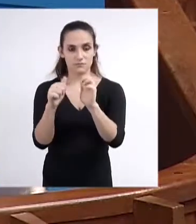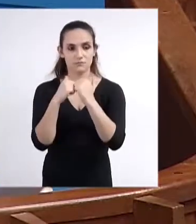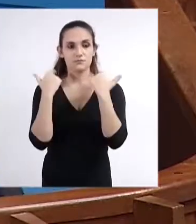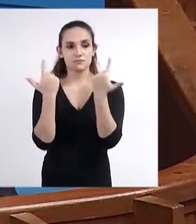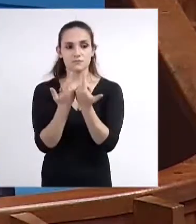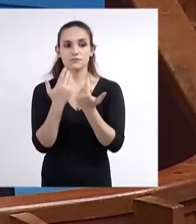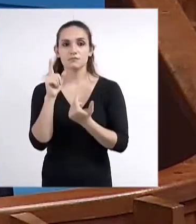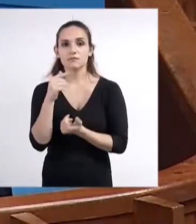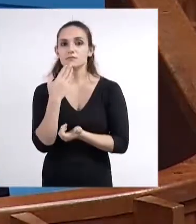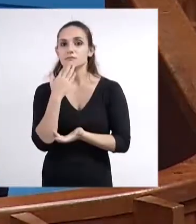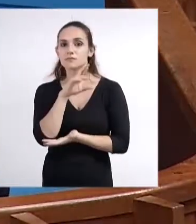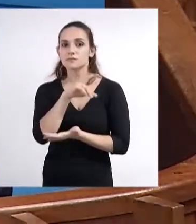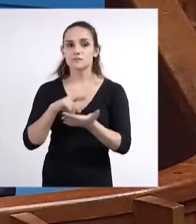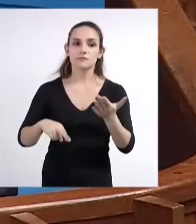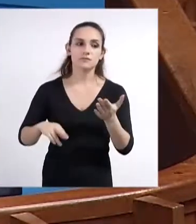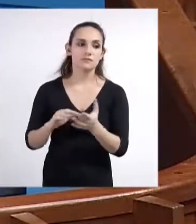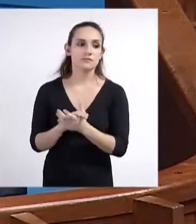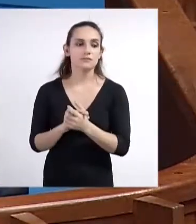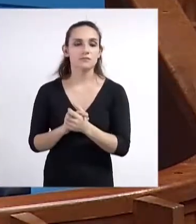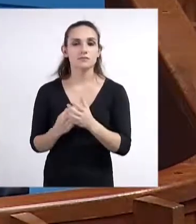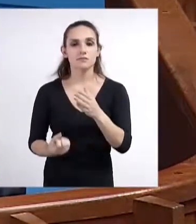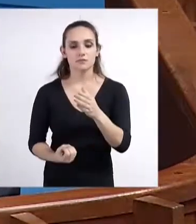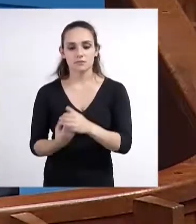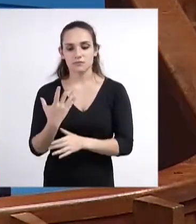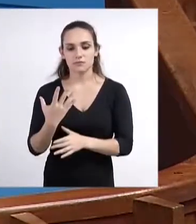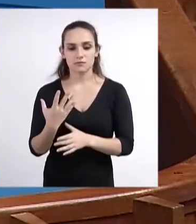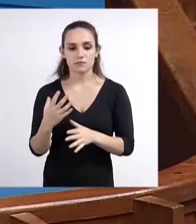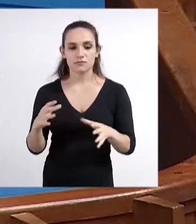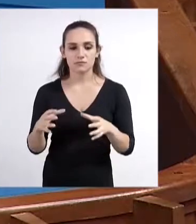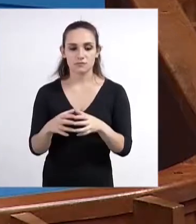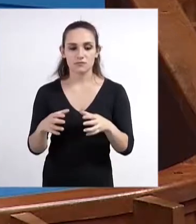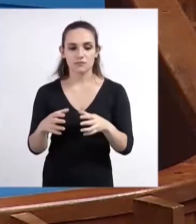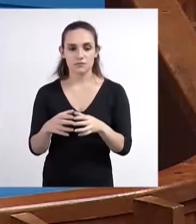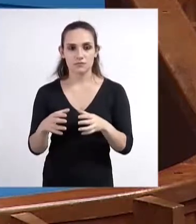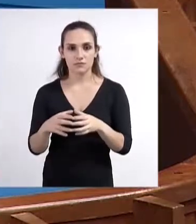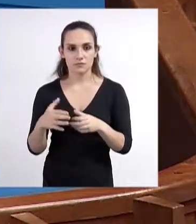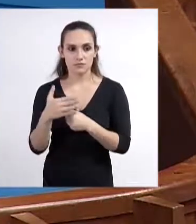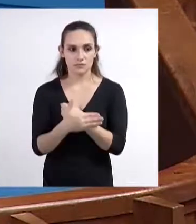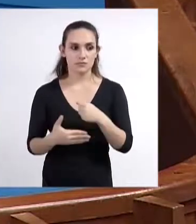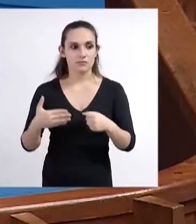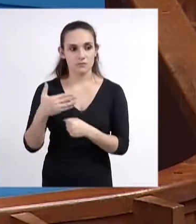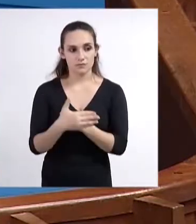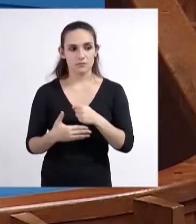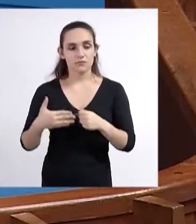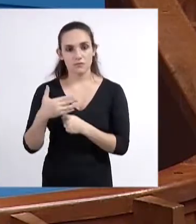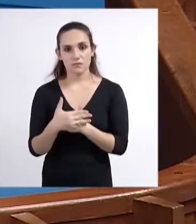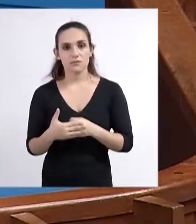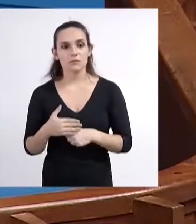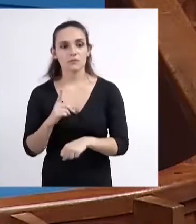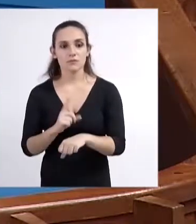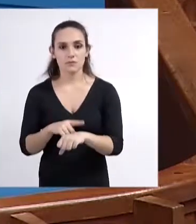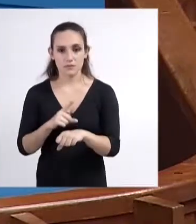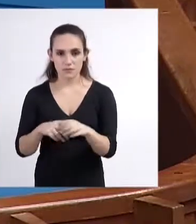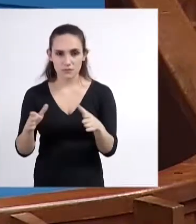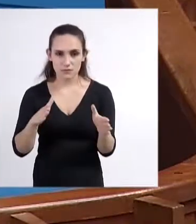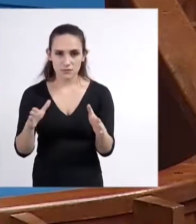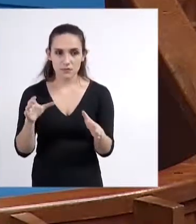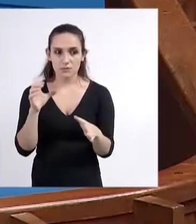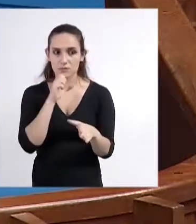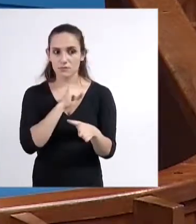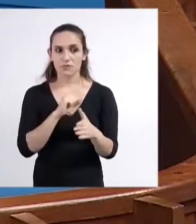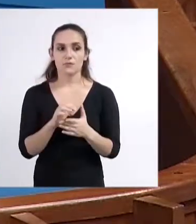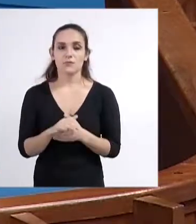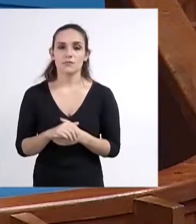o requerimento para a criação da Frente Parlamentar Temporária para discutir